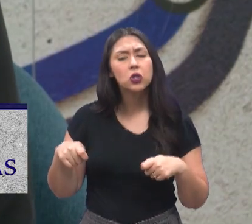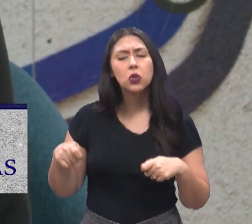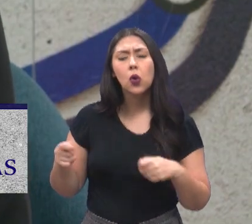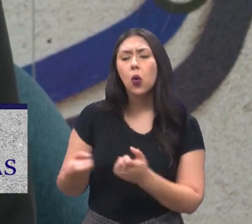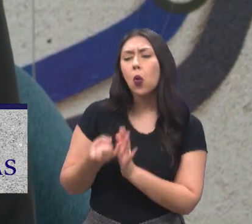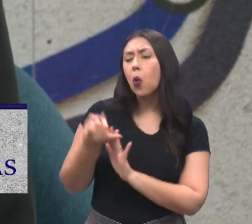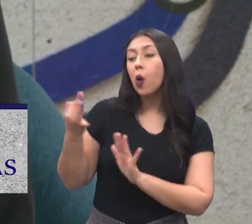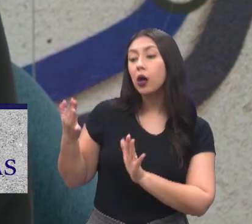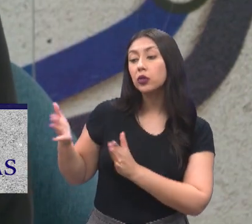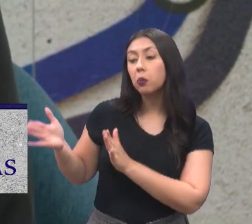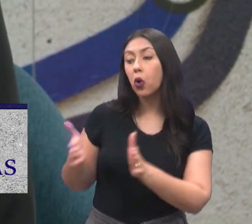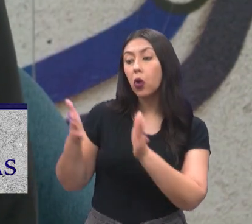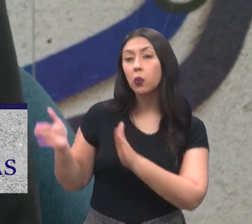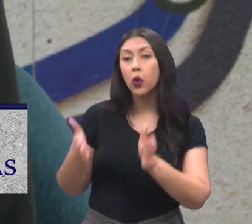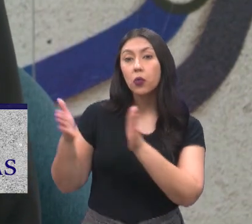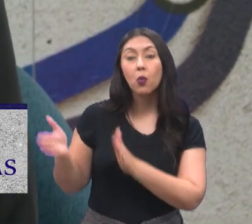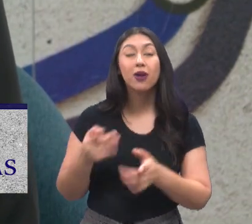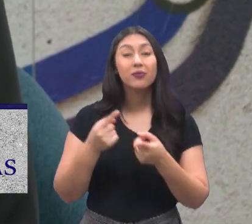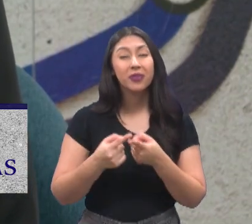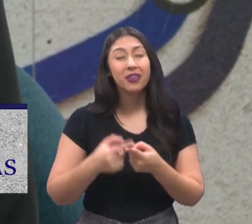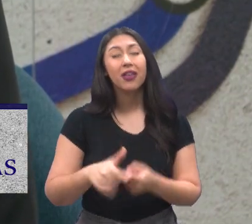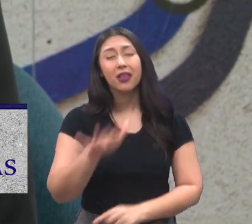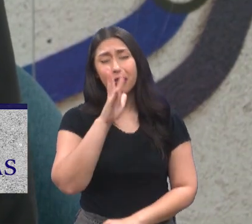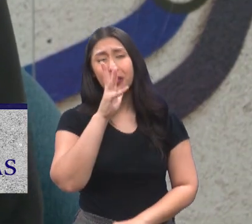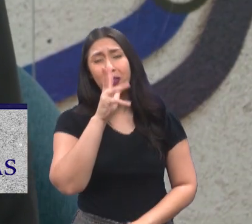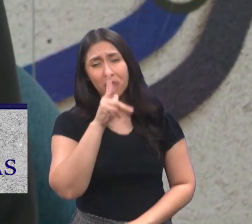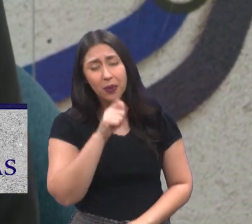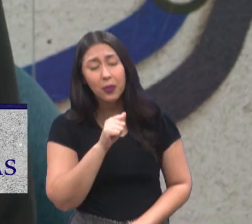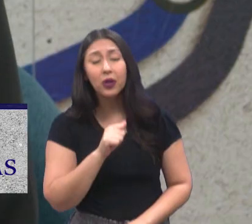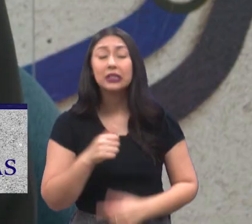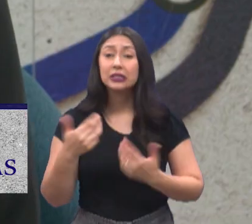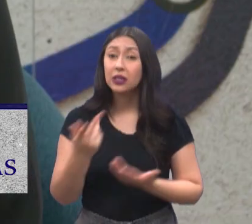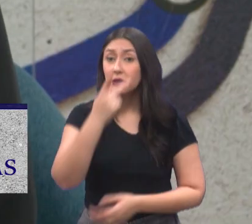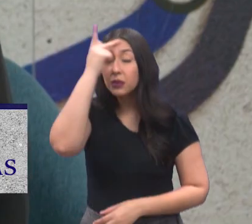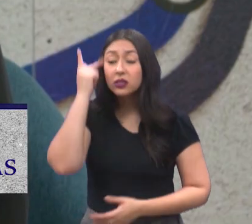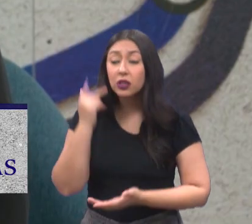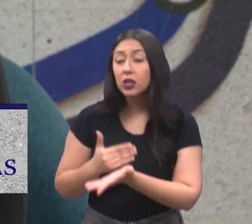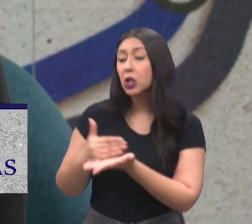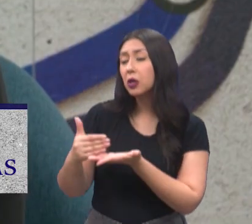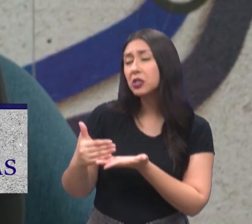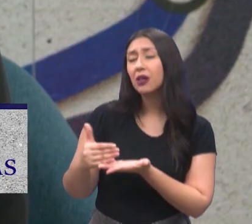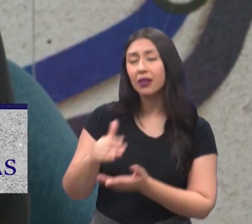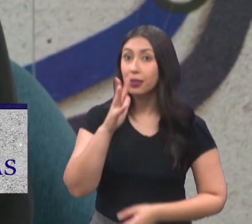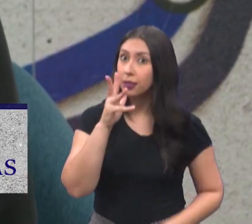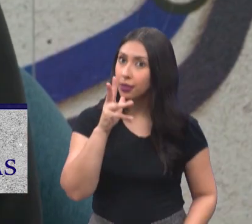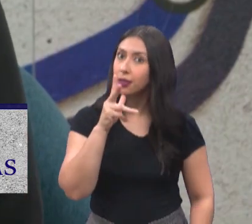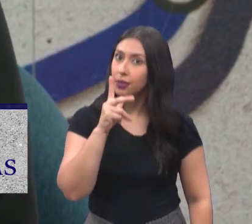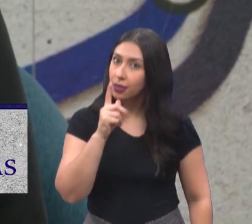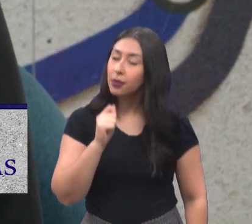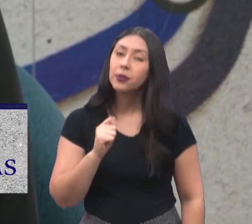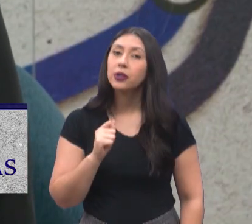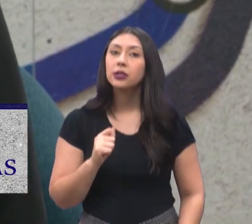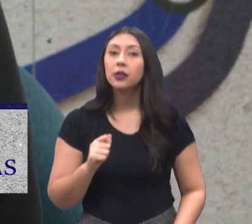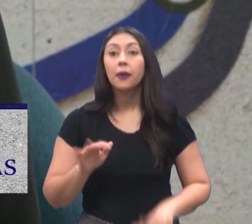Porque manualmente, você tem um tempo aí para criar uma peça. Quem está começando, ela vai demorar um pouco mais, né? E a pessoa já